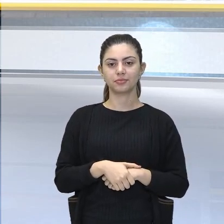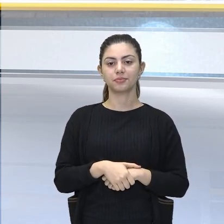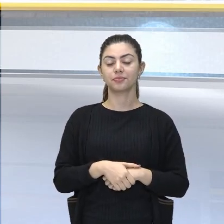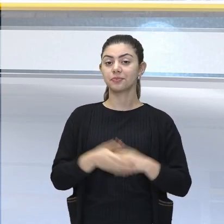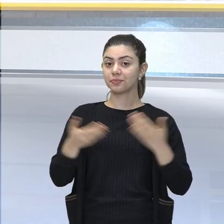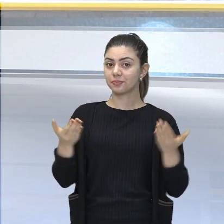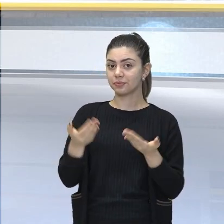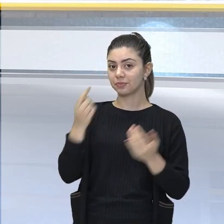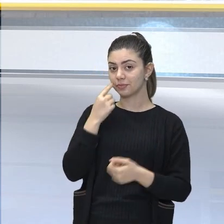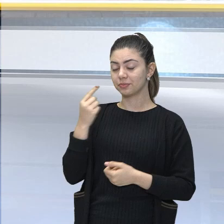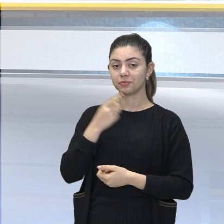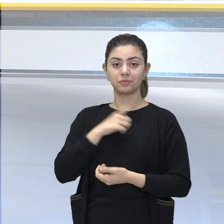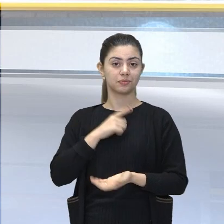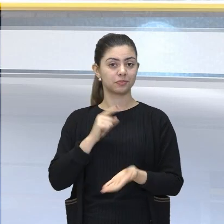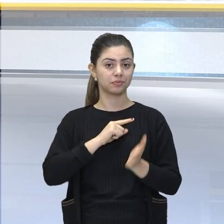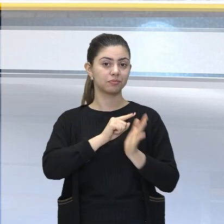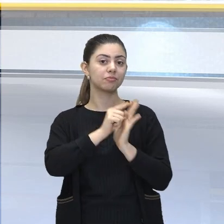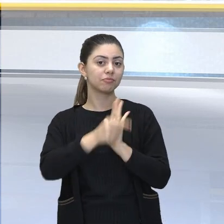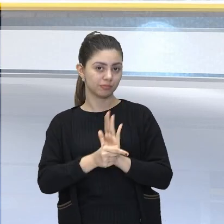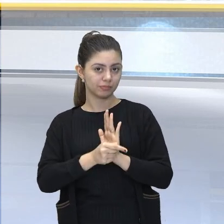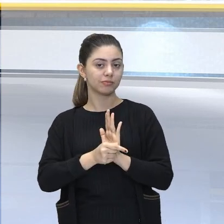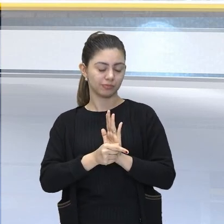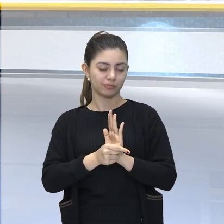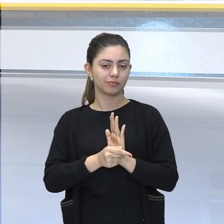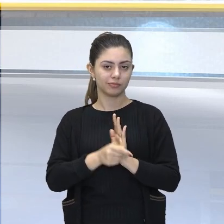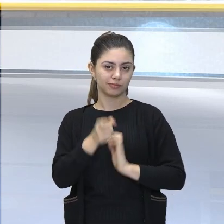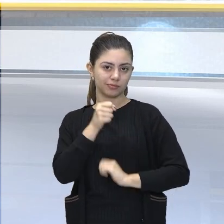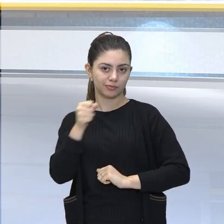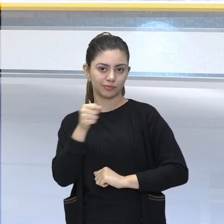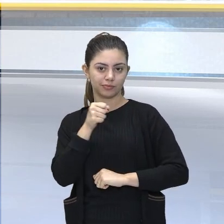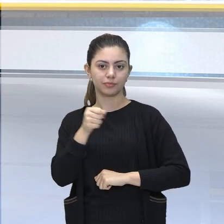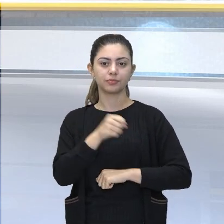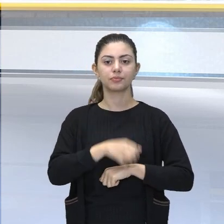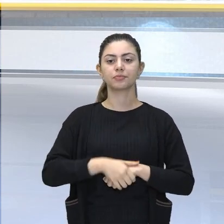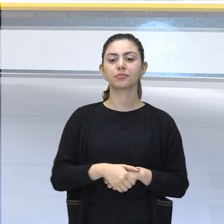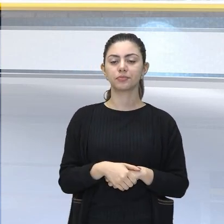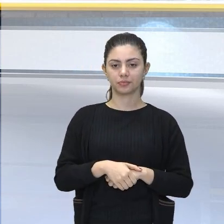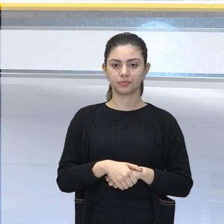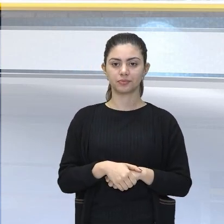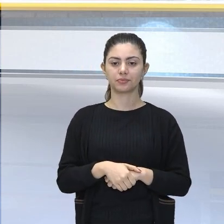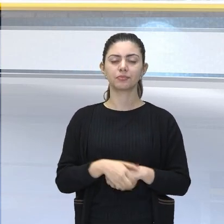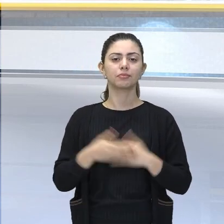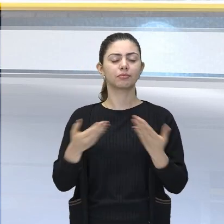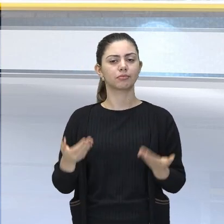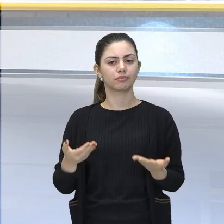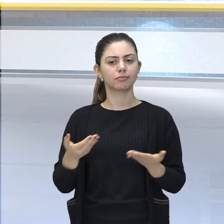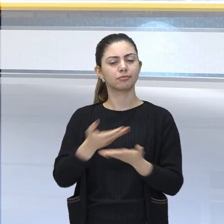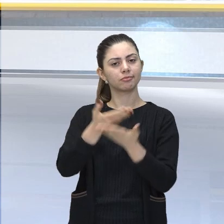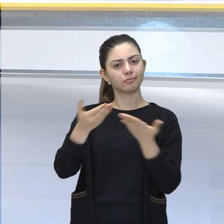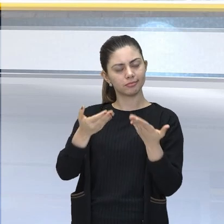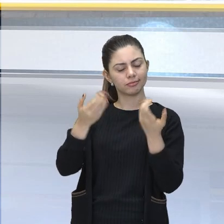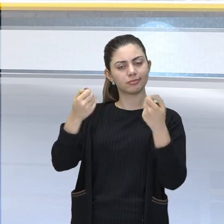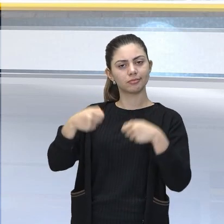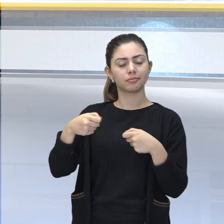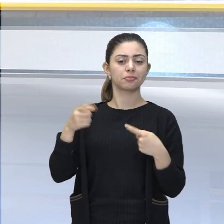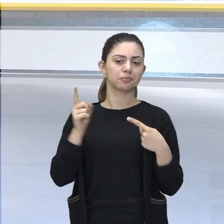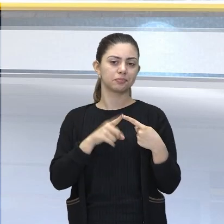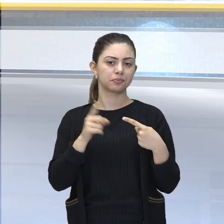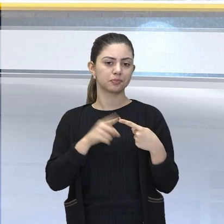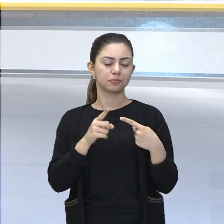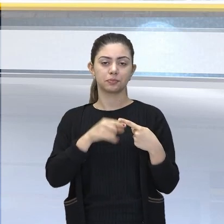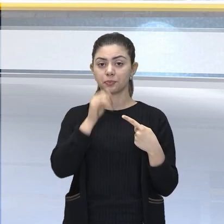sobre este gênero jornalístico. Então, um deles, né, que você pode encontrar, por exemplo, em